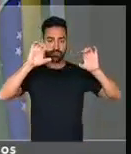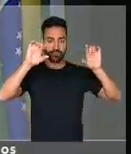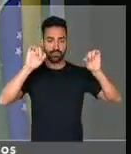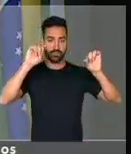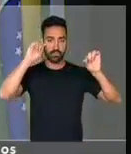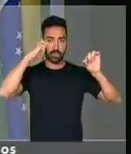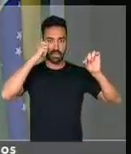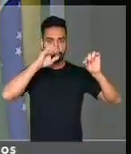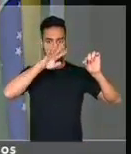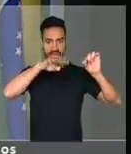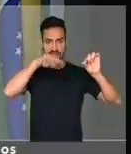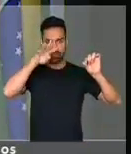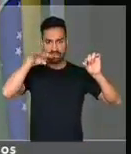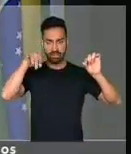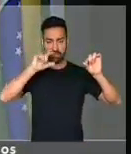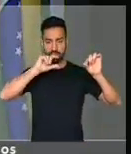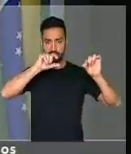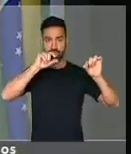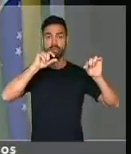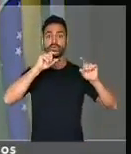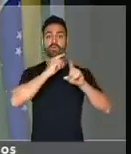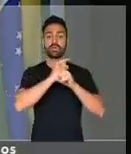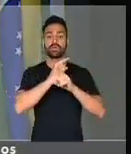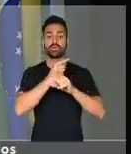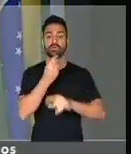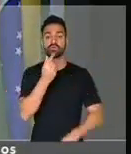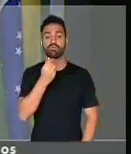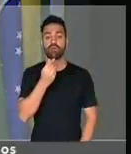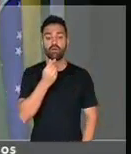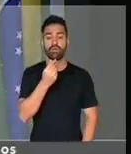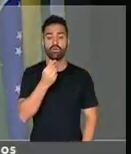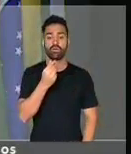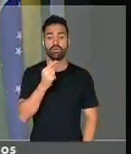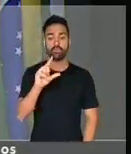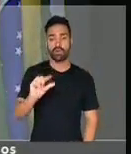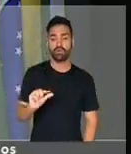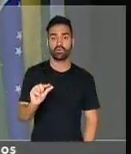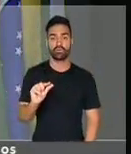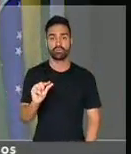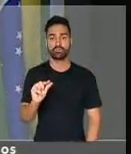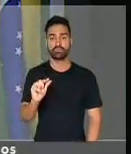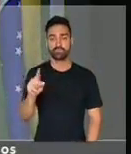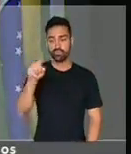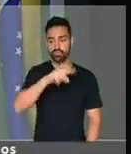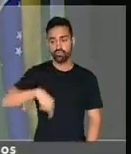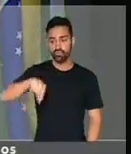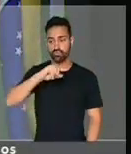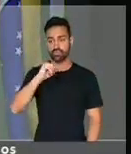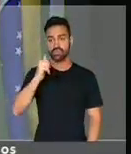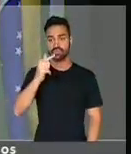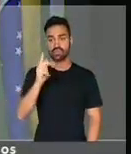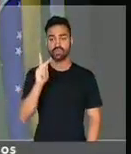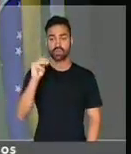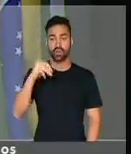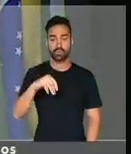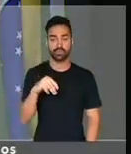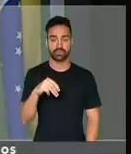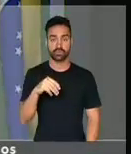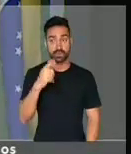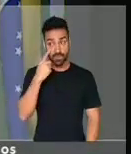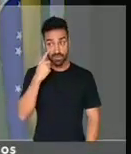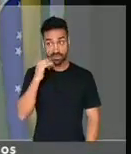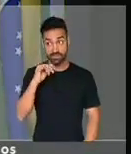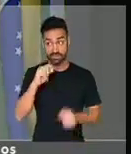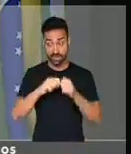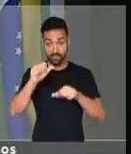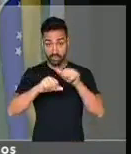no código de barra do produto, você vai ver o menor preço num raio de 17 quilômetros. Imagine isso, a hora que fizemos a